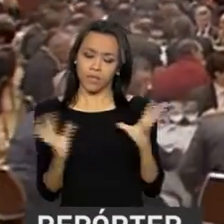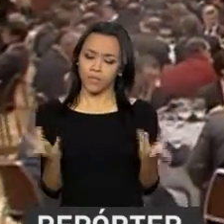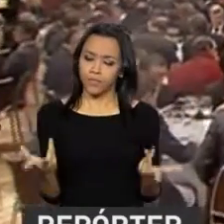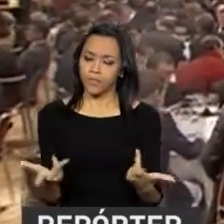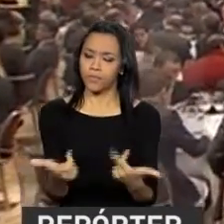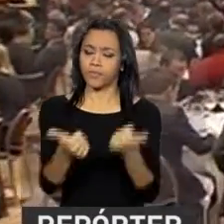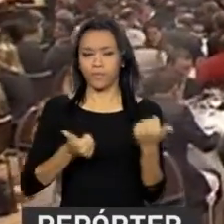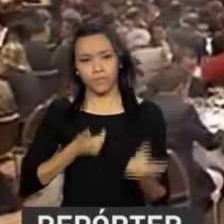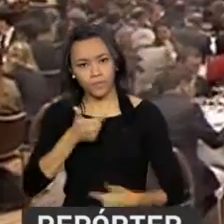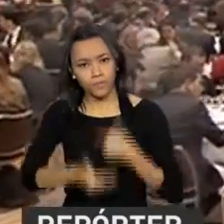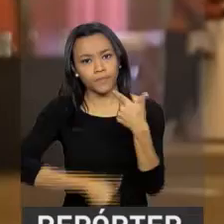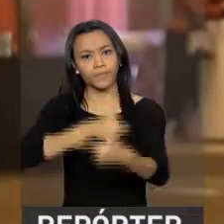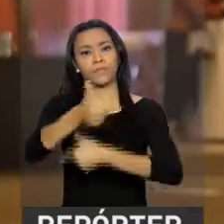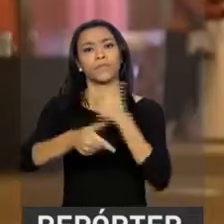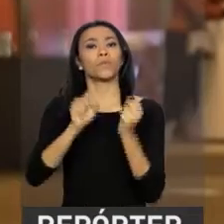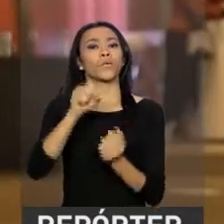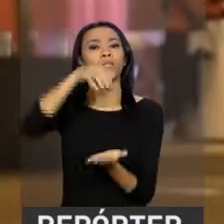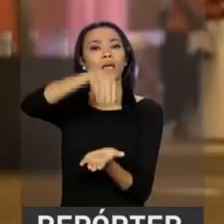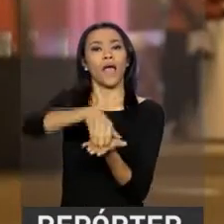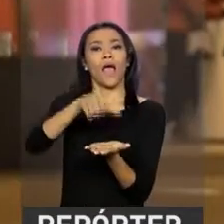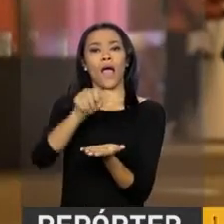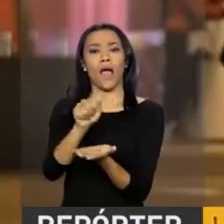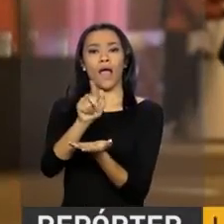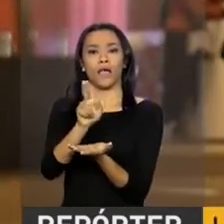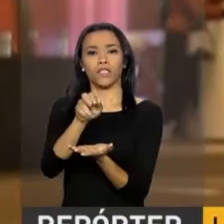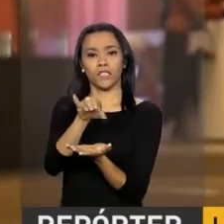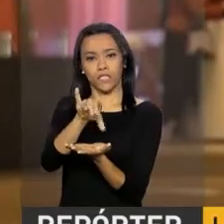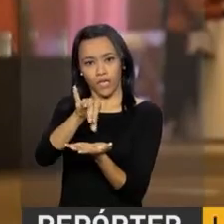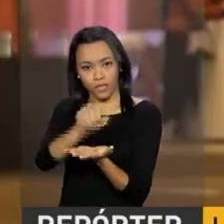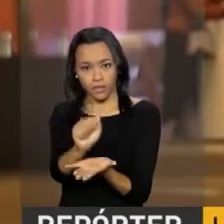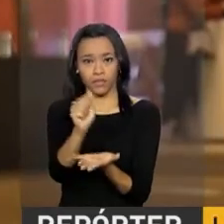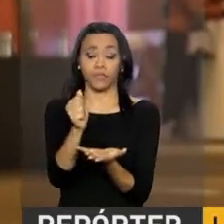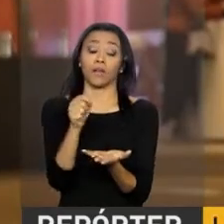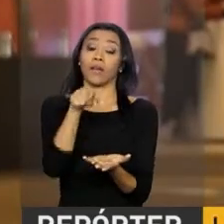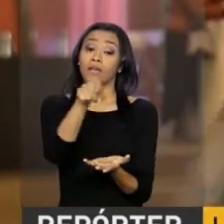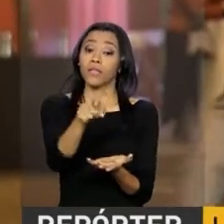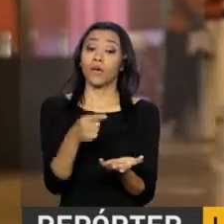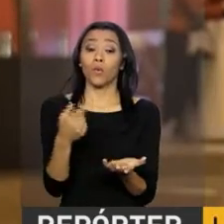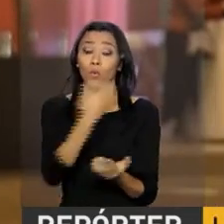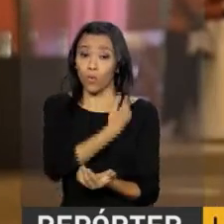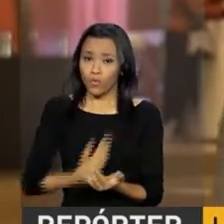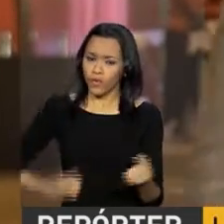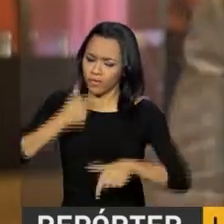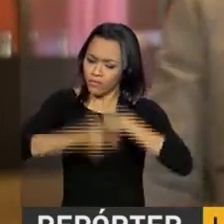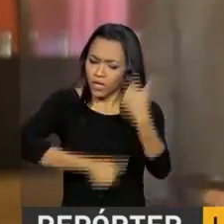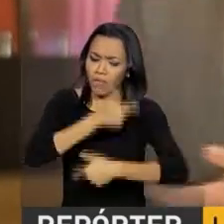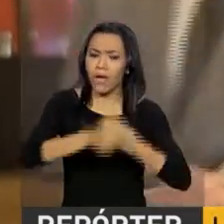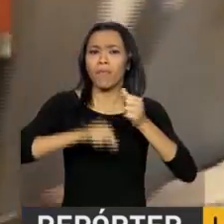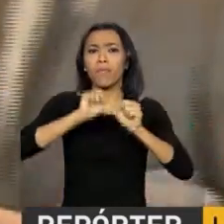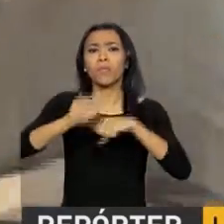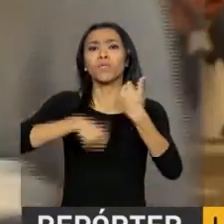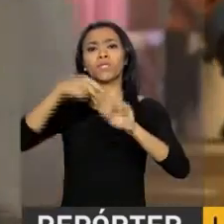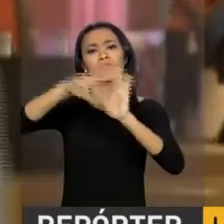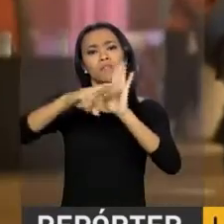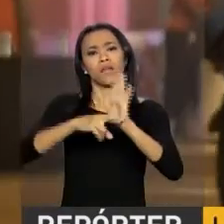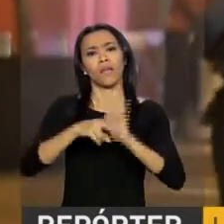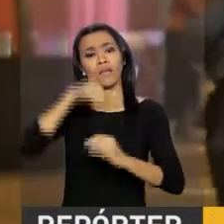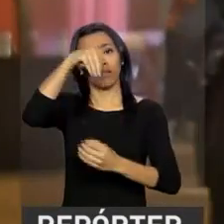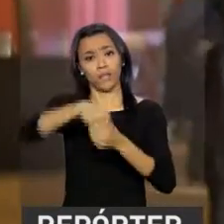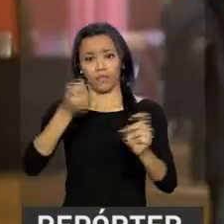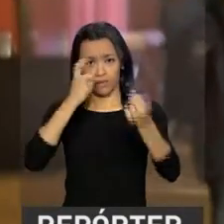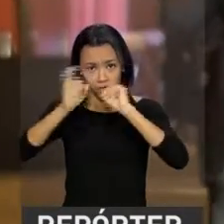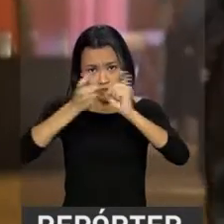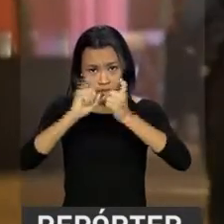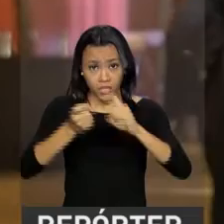das agências reguladoras. O ministro disse que o governo trabalha para promover reformas em várias áreas, destaque para